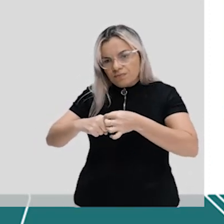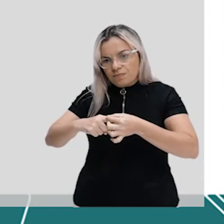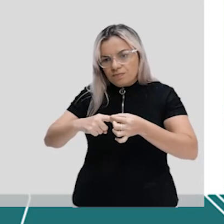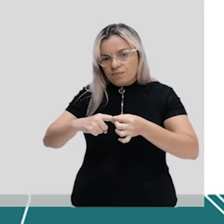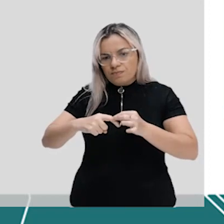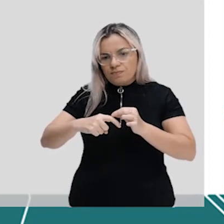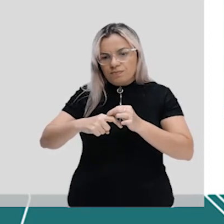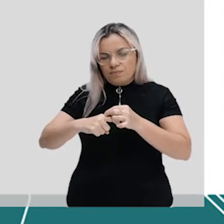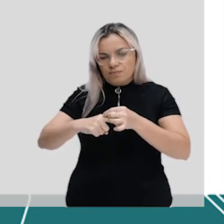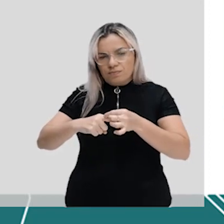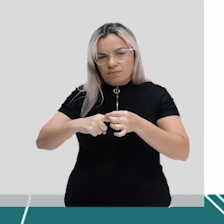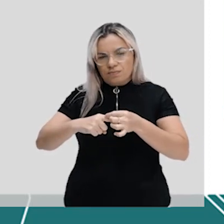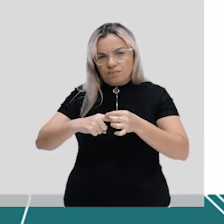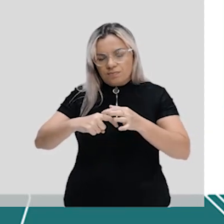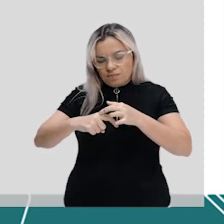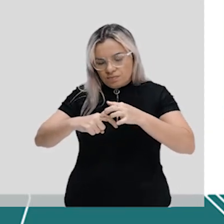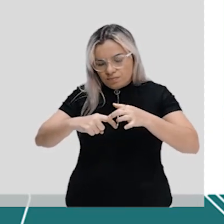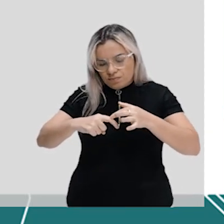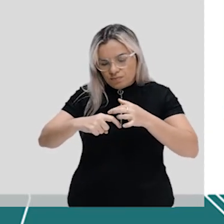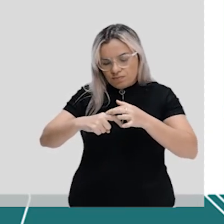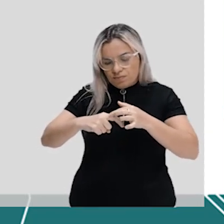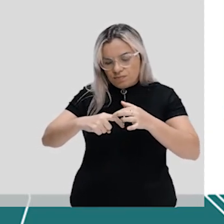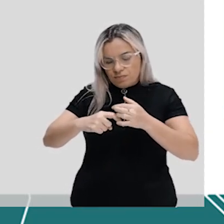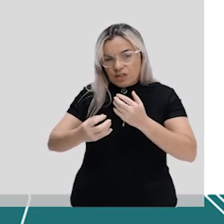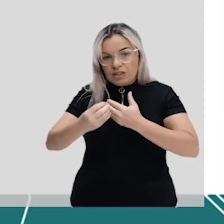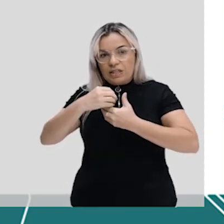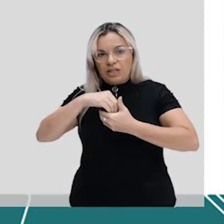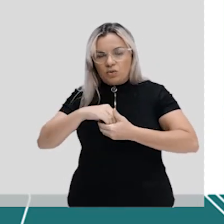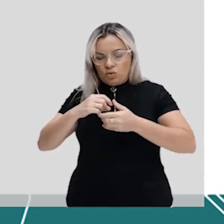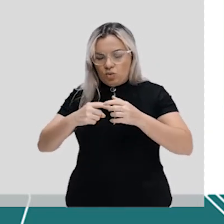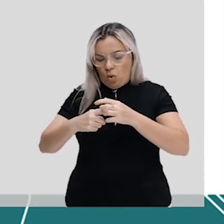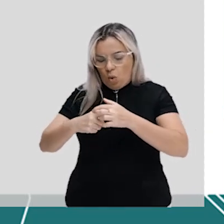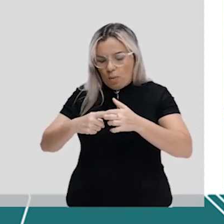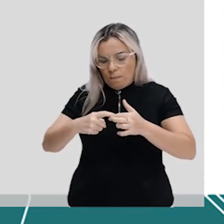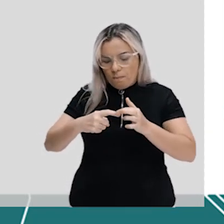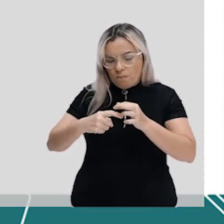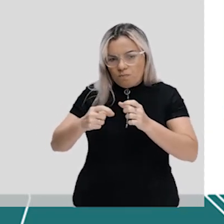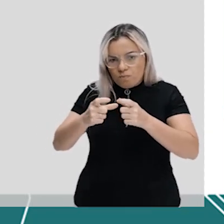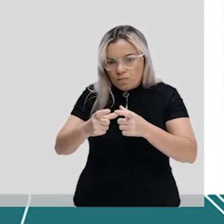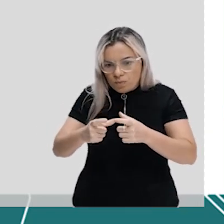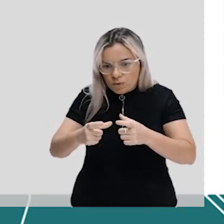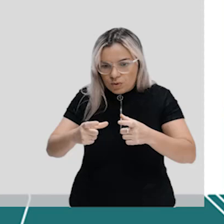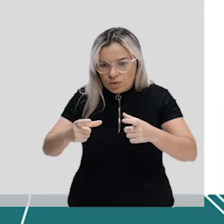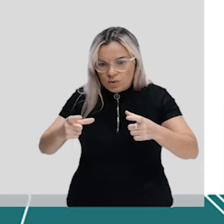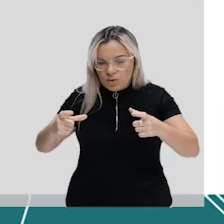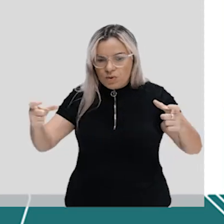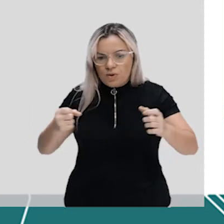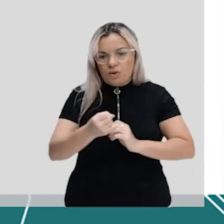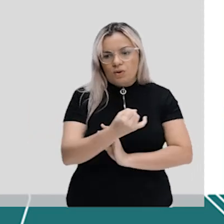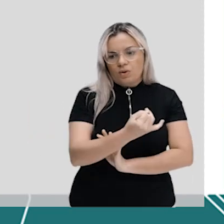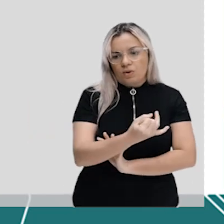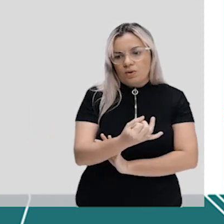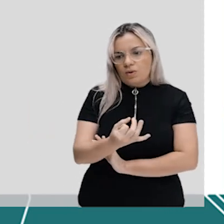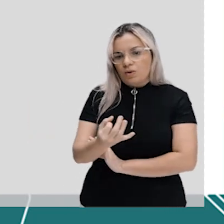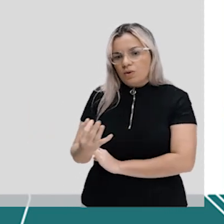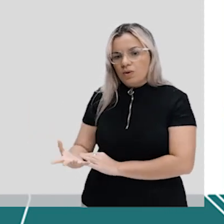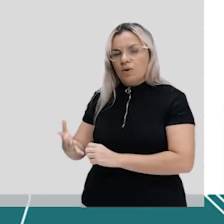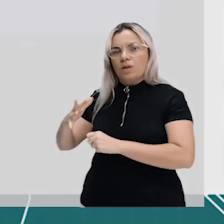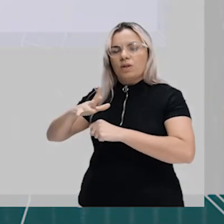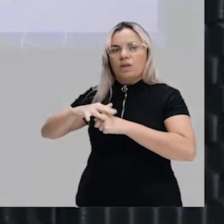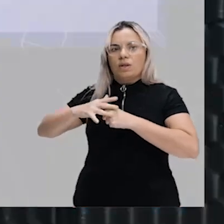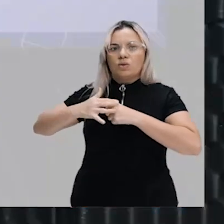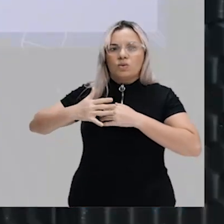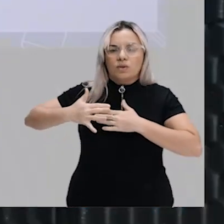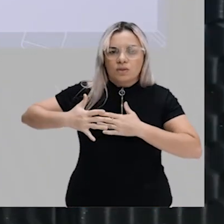microscópicos, tá? Que estavam no interior dessa lagarta, eles aumentavam em número à medida que a enfermidade ela